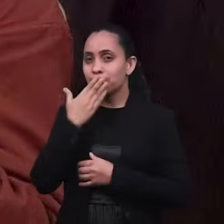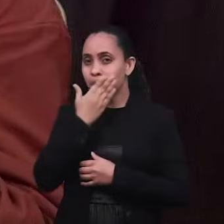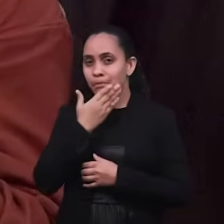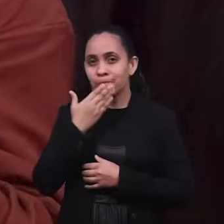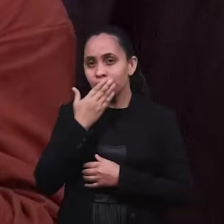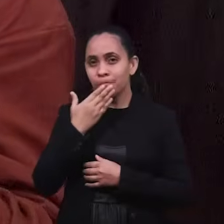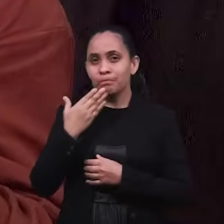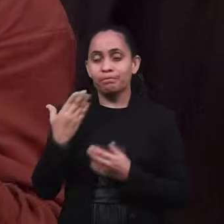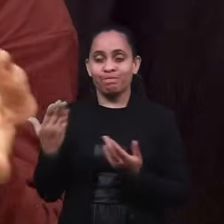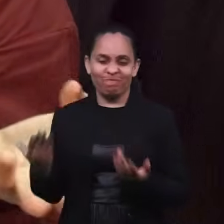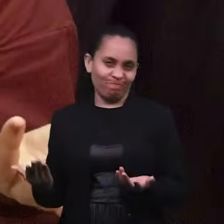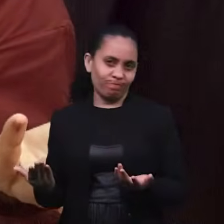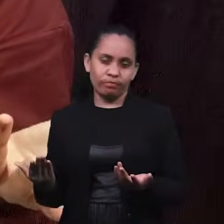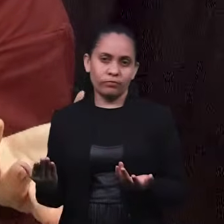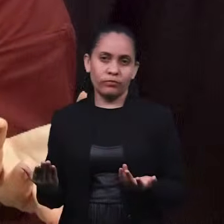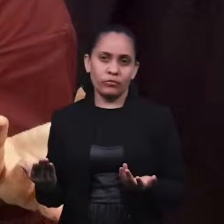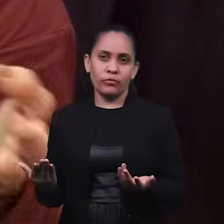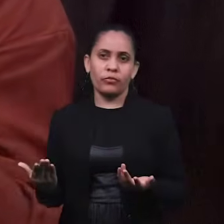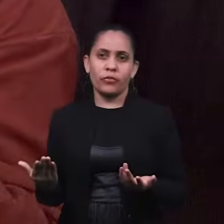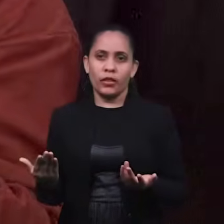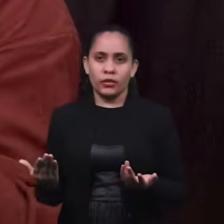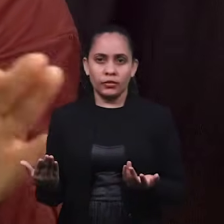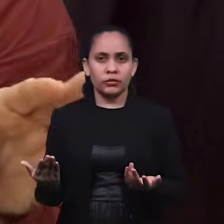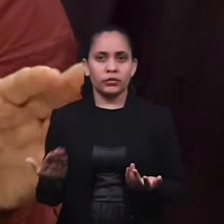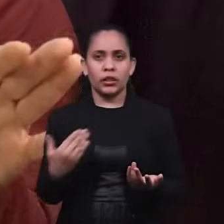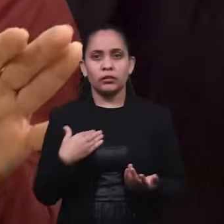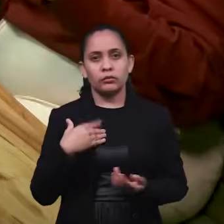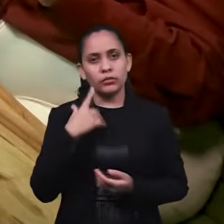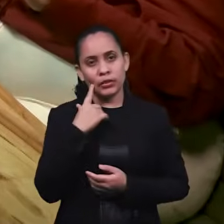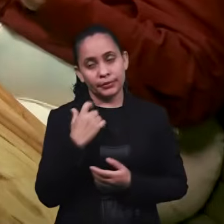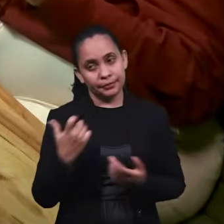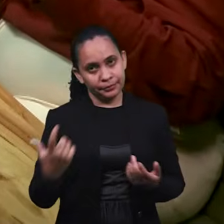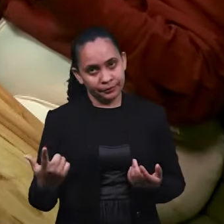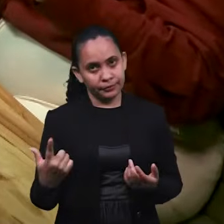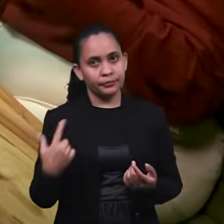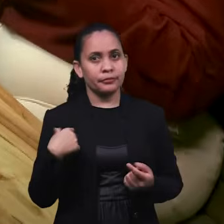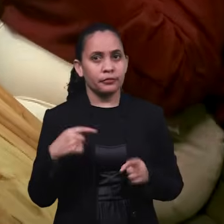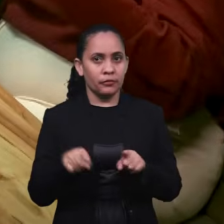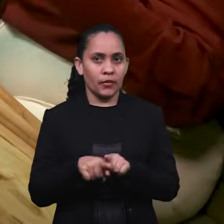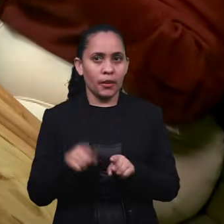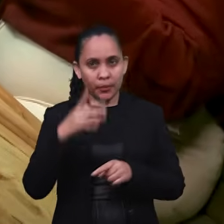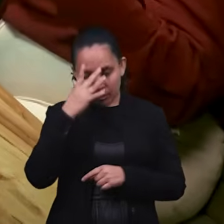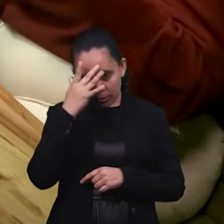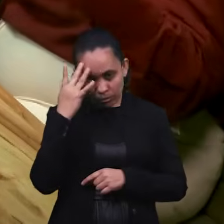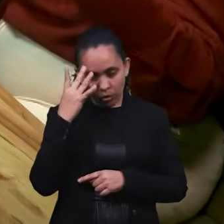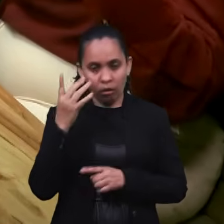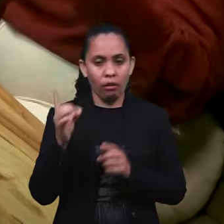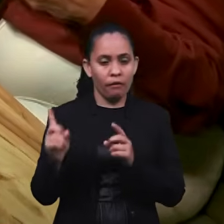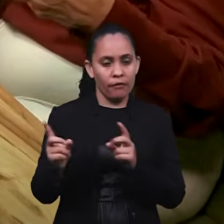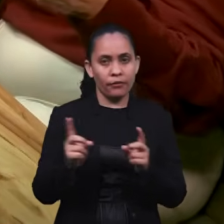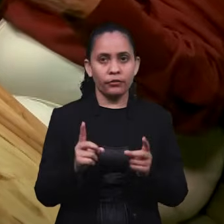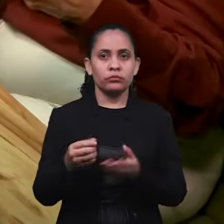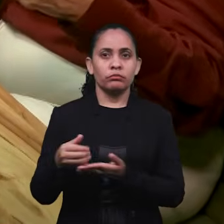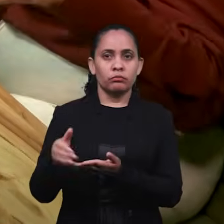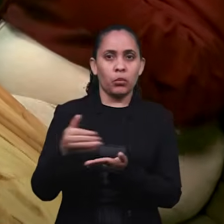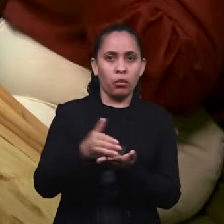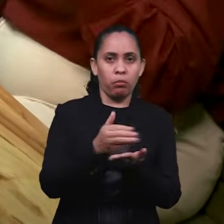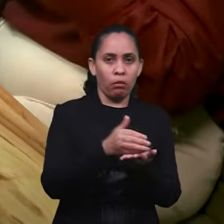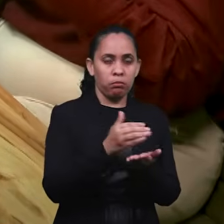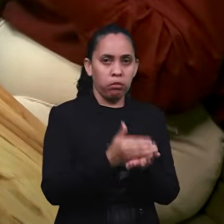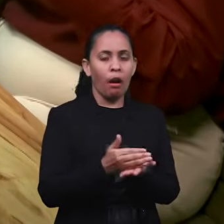e fica como se fosse uma vinagre. Então, não é saboroso. Interessante, então, né, também. Tem pessoas que comercializam, né, a vinagre de